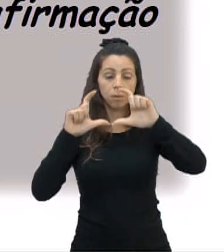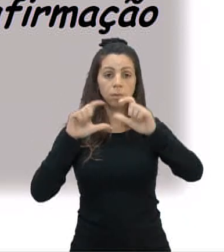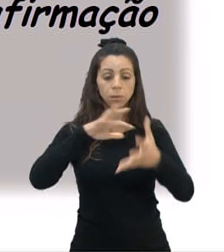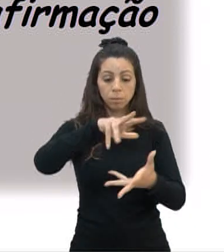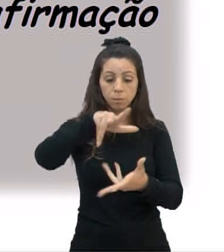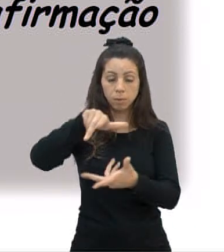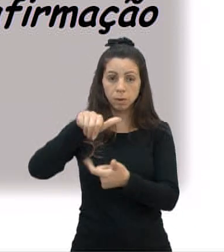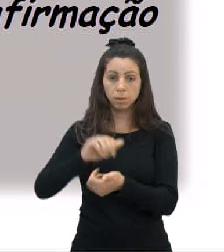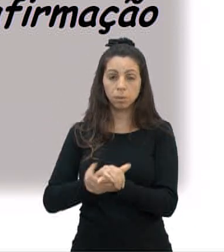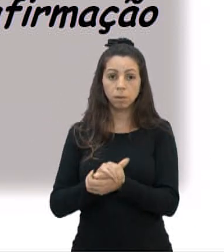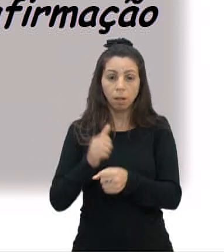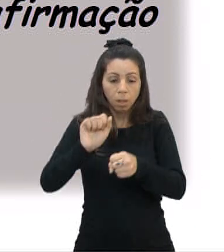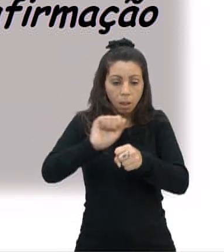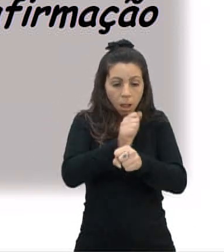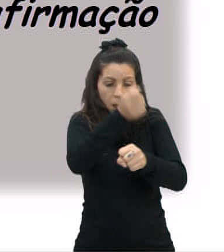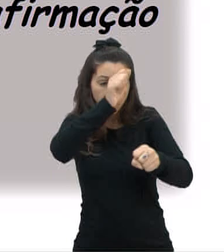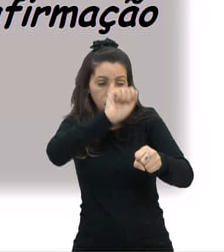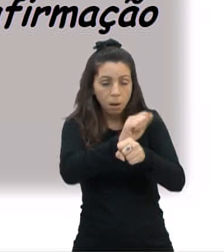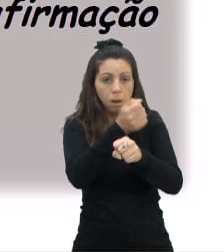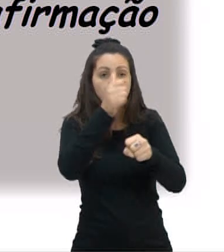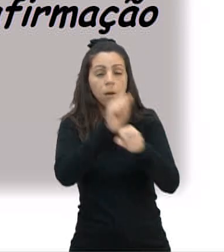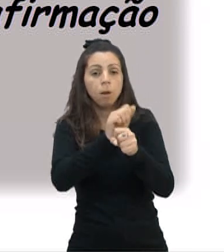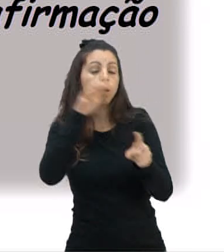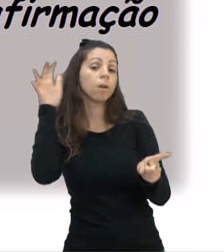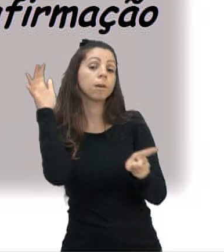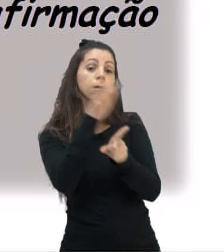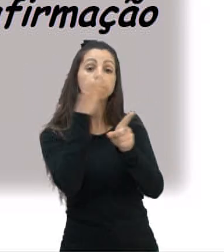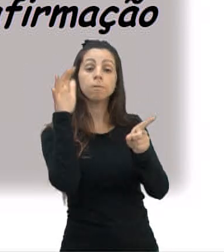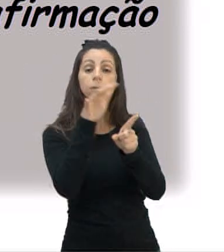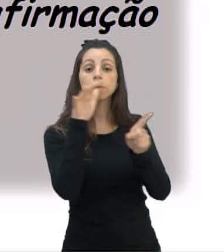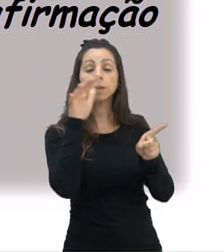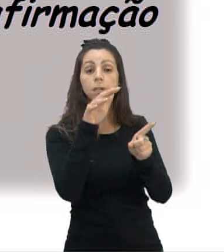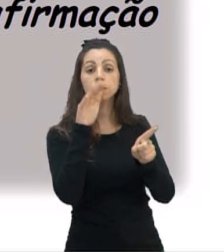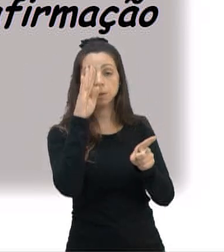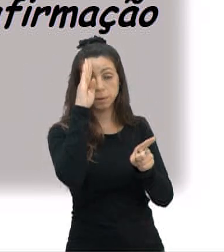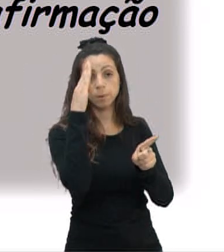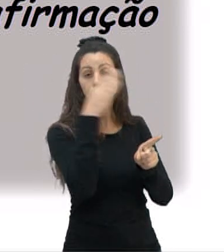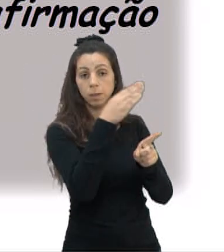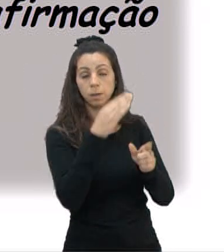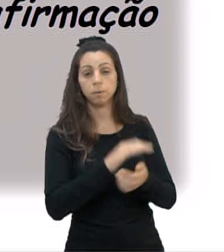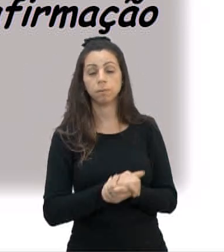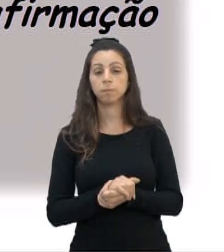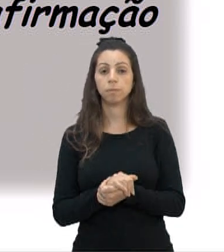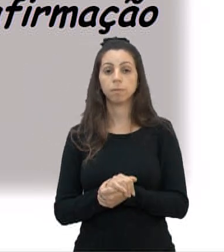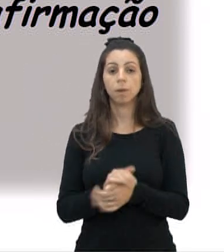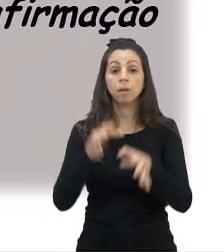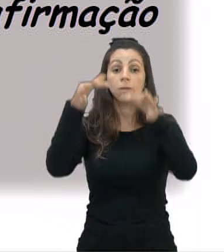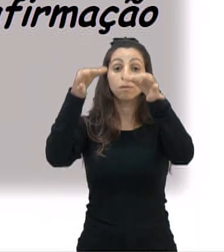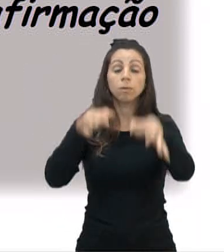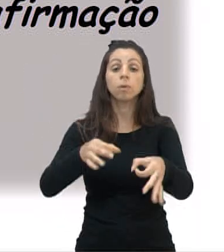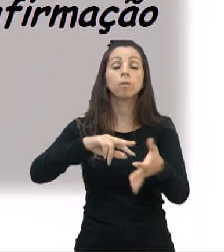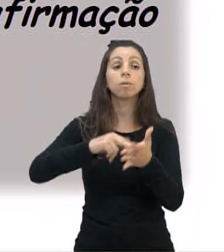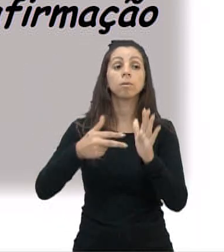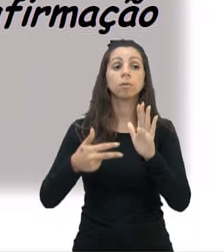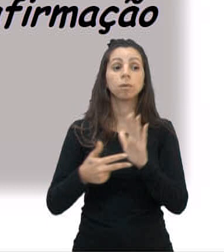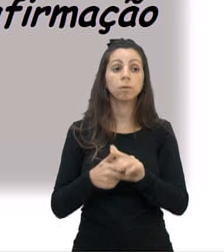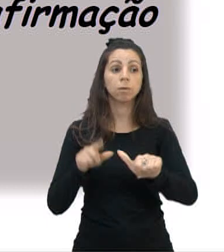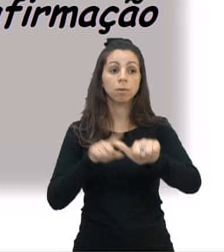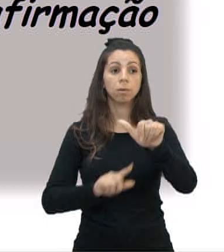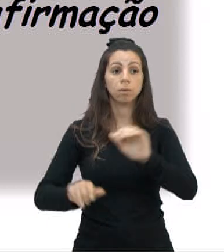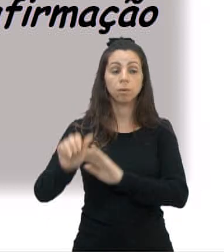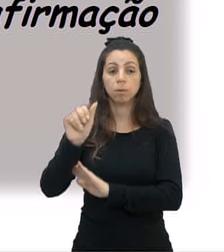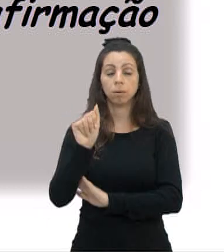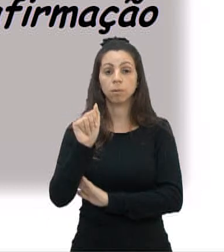tendo sido muito desgastadas pela ação dos agentes erosivos. Essa afirmação refere-se a quê? Alternativa